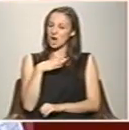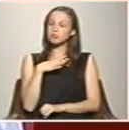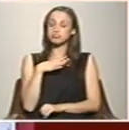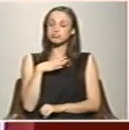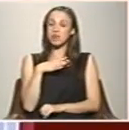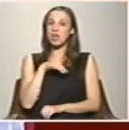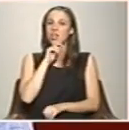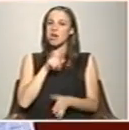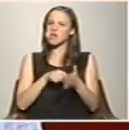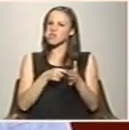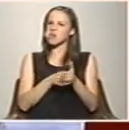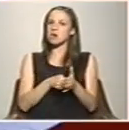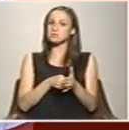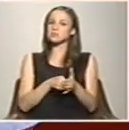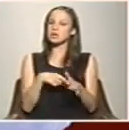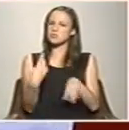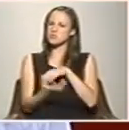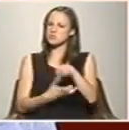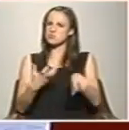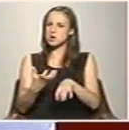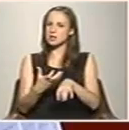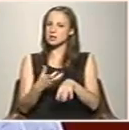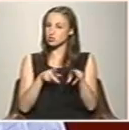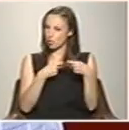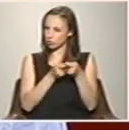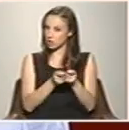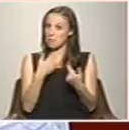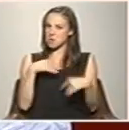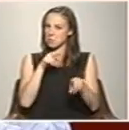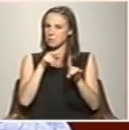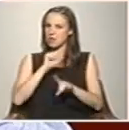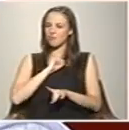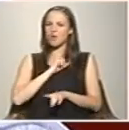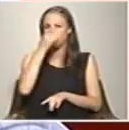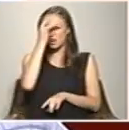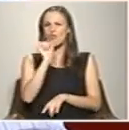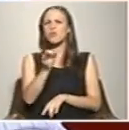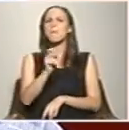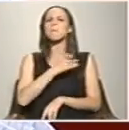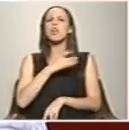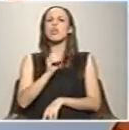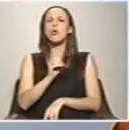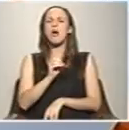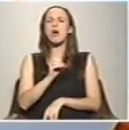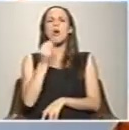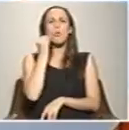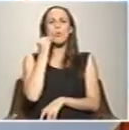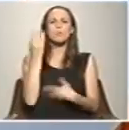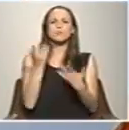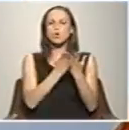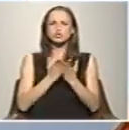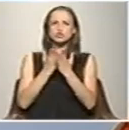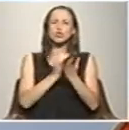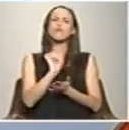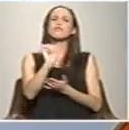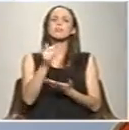criar, ela já está a criar. Está agasalhada, mas eu, do meu ponto de vista, qual é a sua opinião, Pedro, sobre isso? Acha que isso é possível, naquilo que estuda,